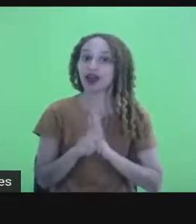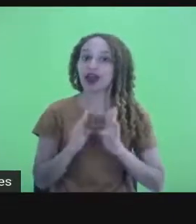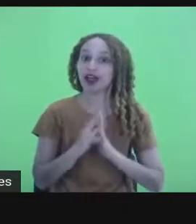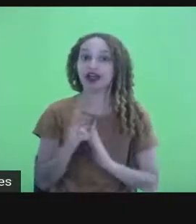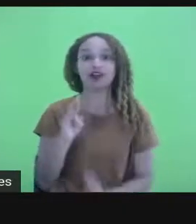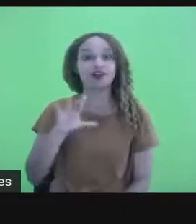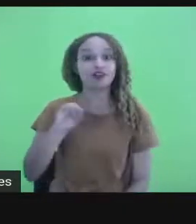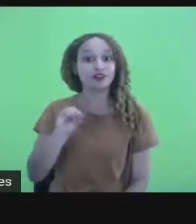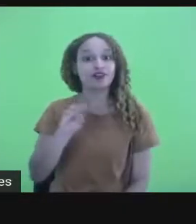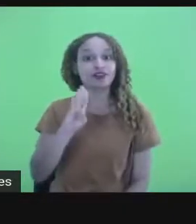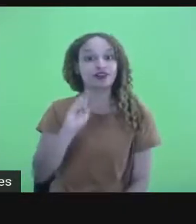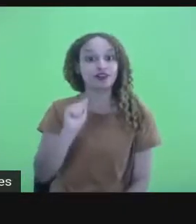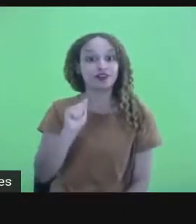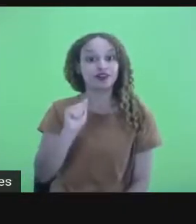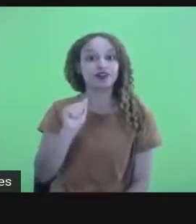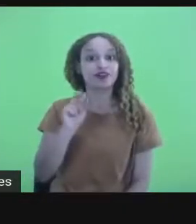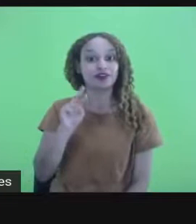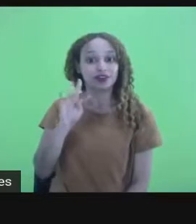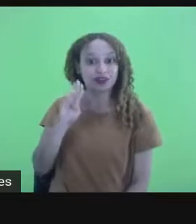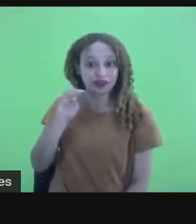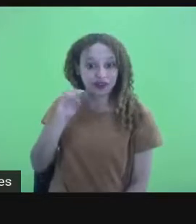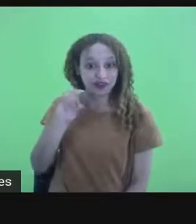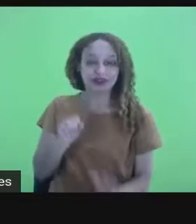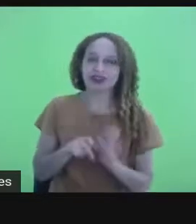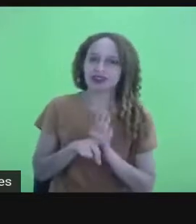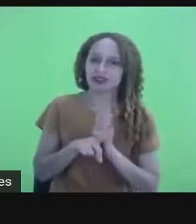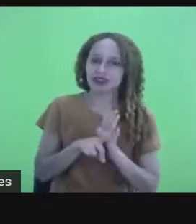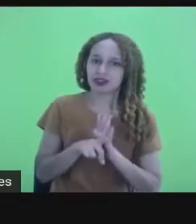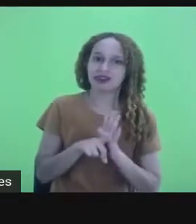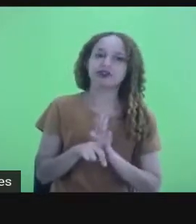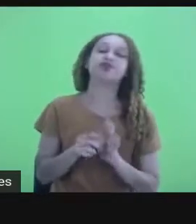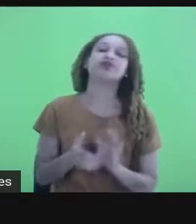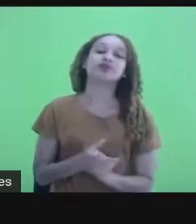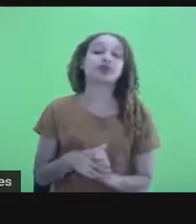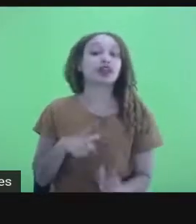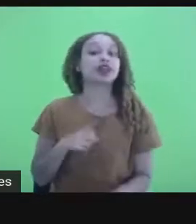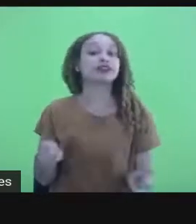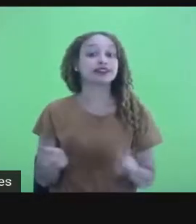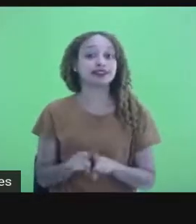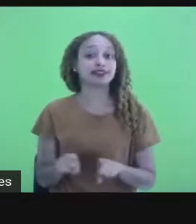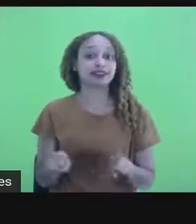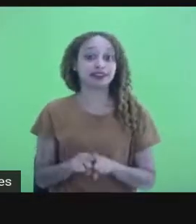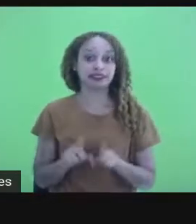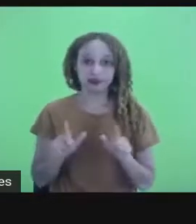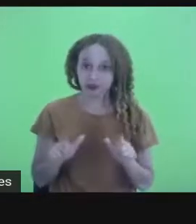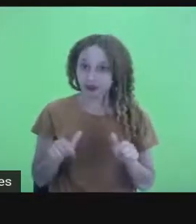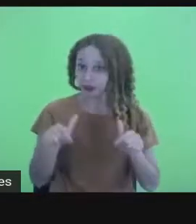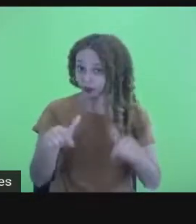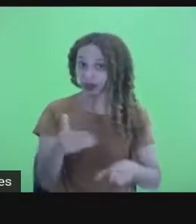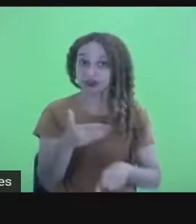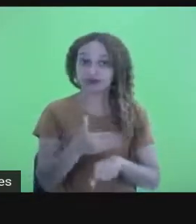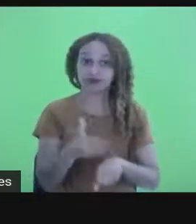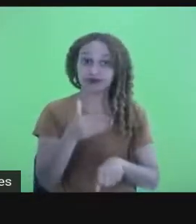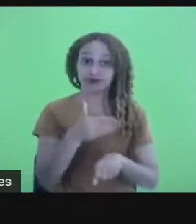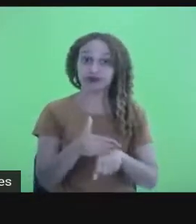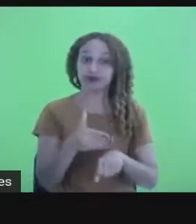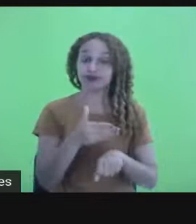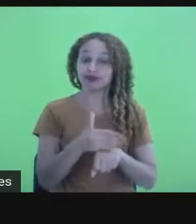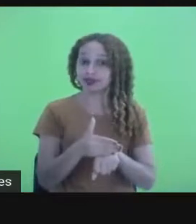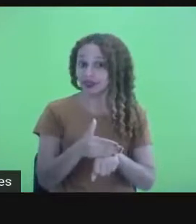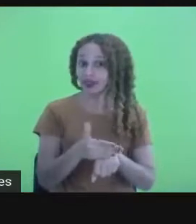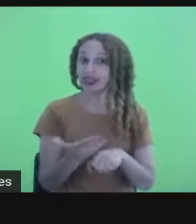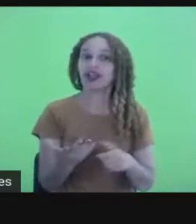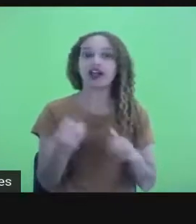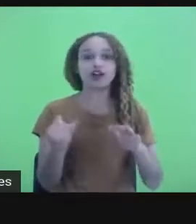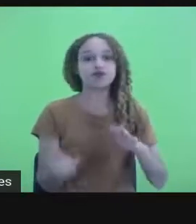Barbosa, através do Grupo de Pesquisa em Conservação Preventiva, tendo também atuado como estagiária no Instituto Estadual do